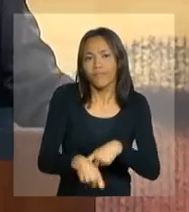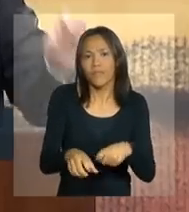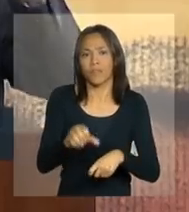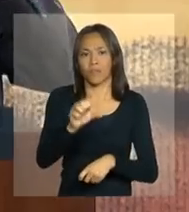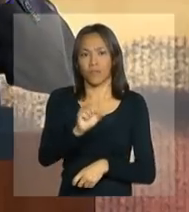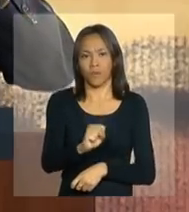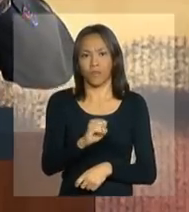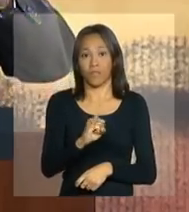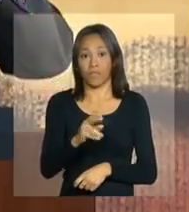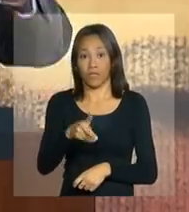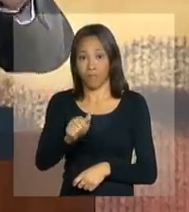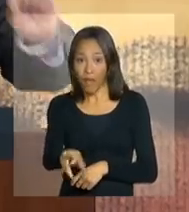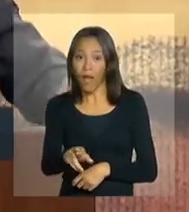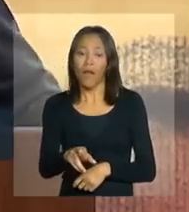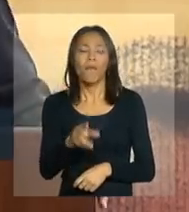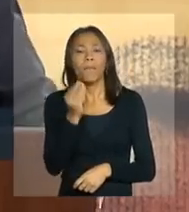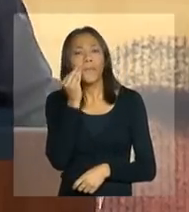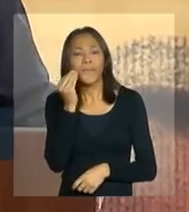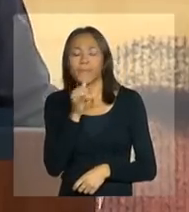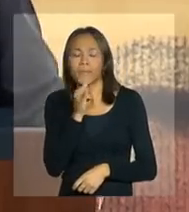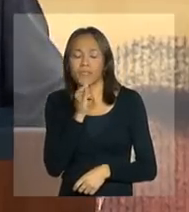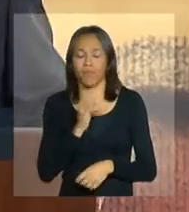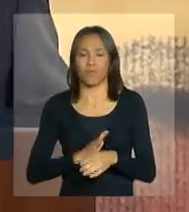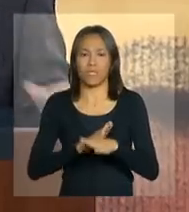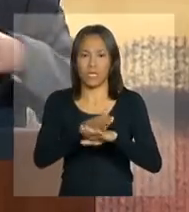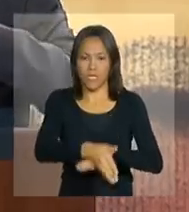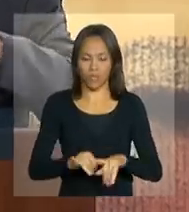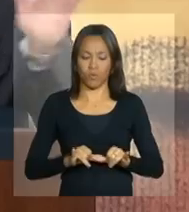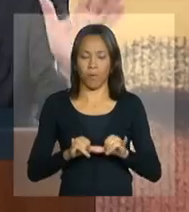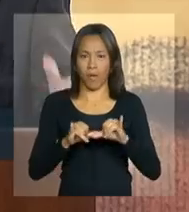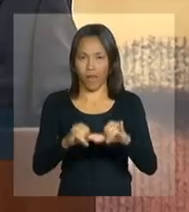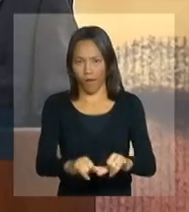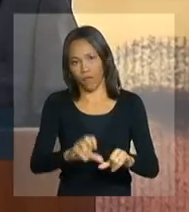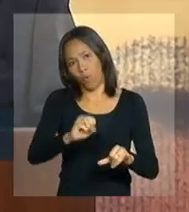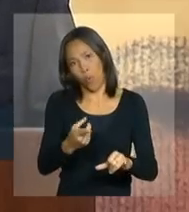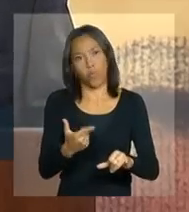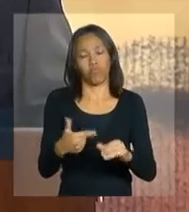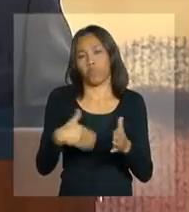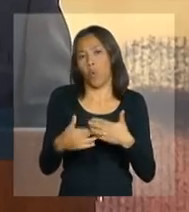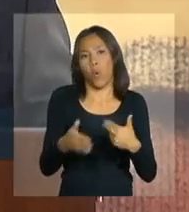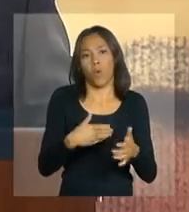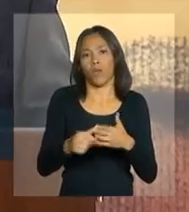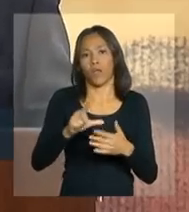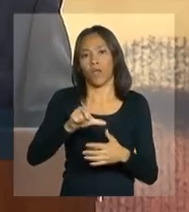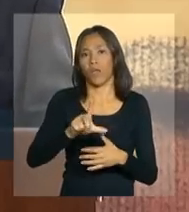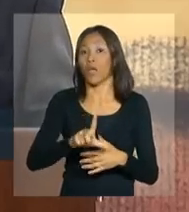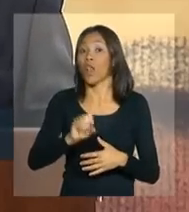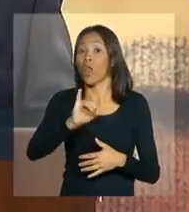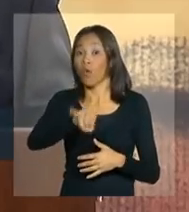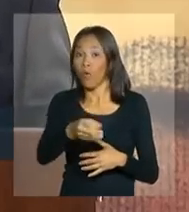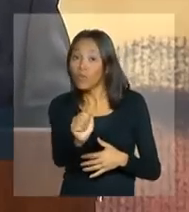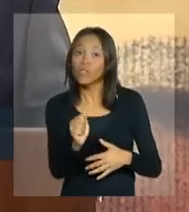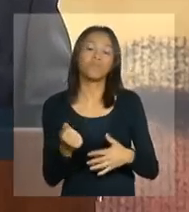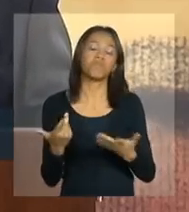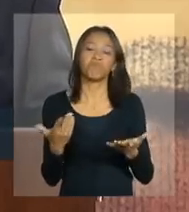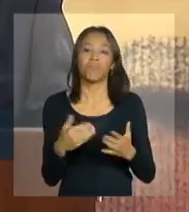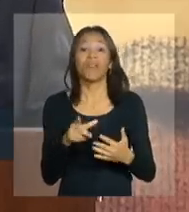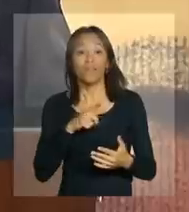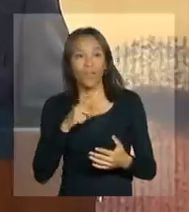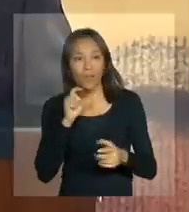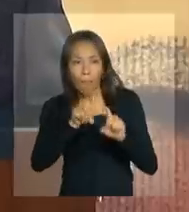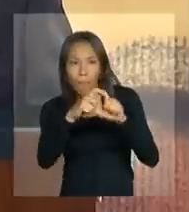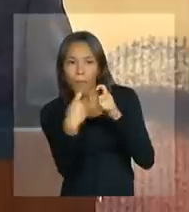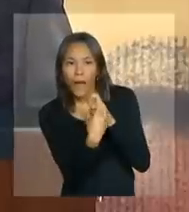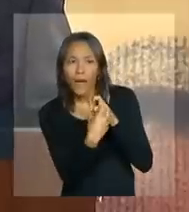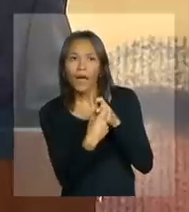experiência de irem na na no supermercado ou uma loja qualquer e vejam que muitos produtos tem o selo do